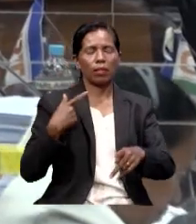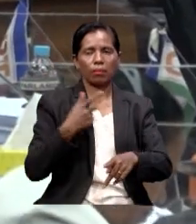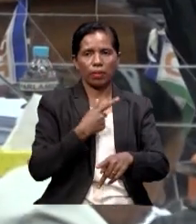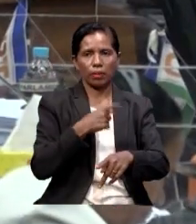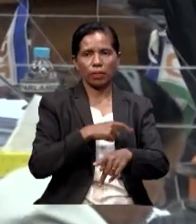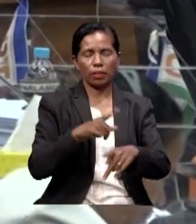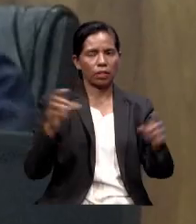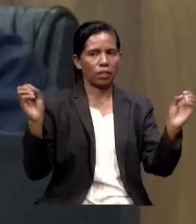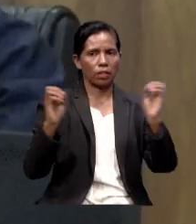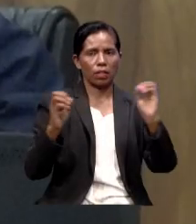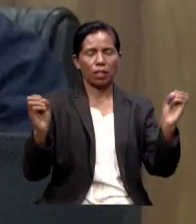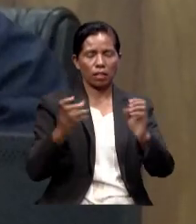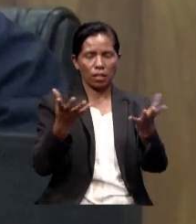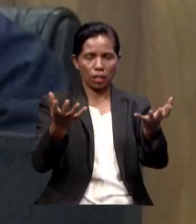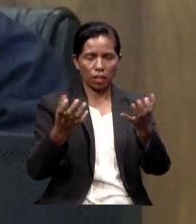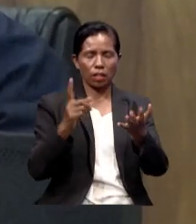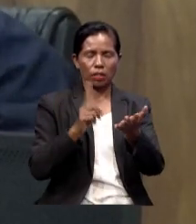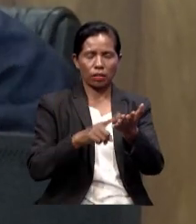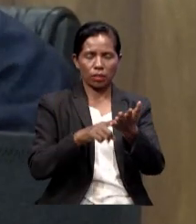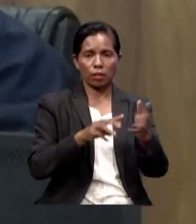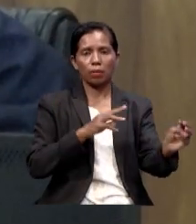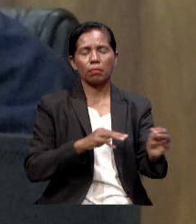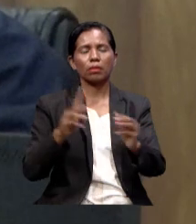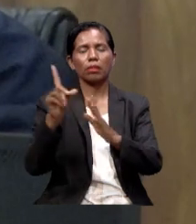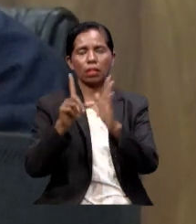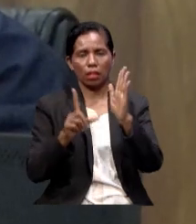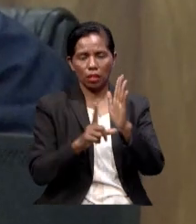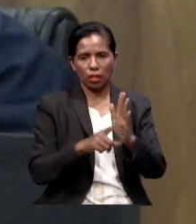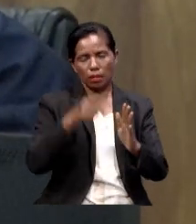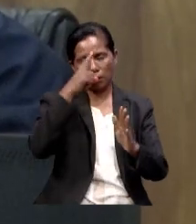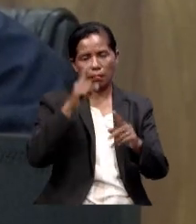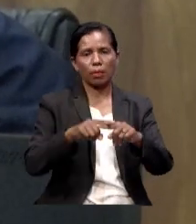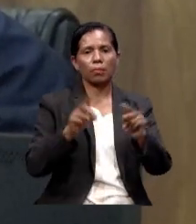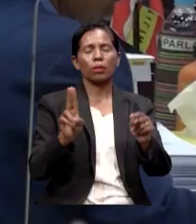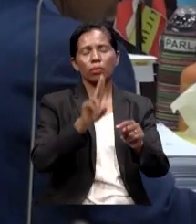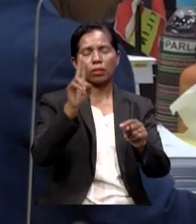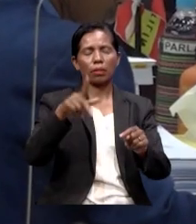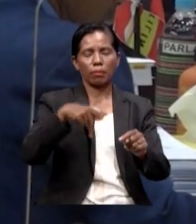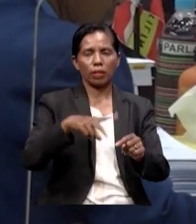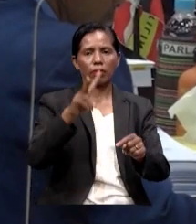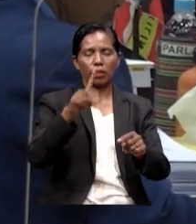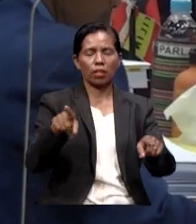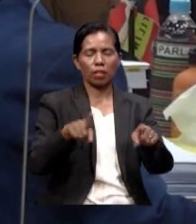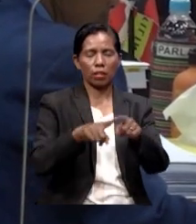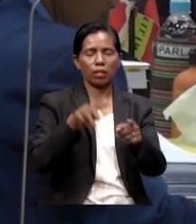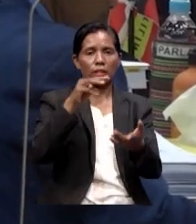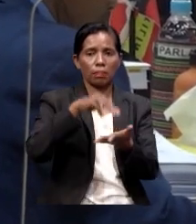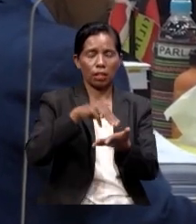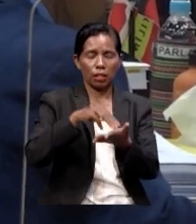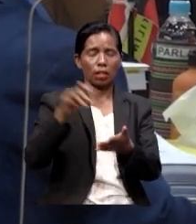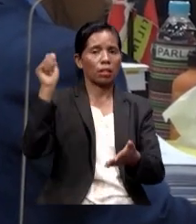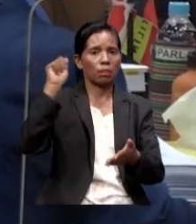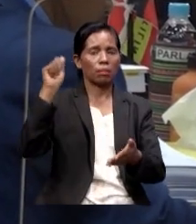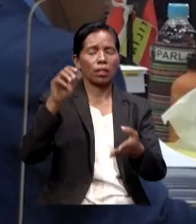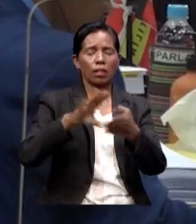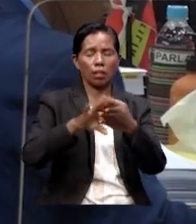lá e a vontade de discutir alteração lei pensão vitalícia, mas bem usa pensão vitalícia nessa matéria para campanha eleitoral